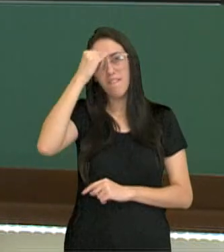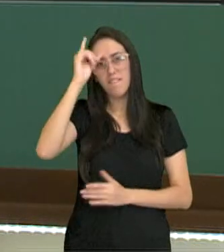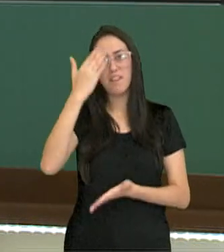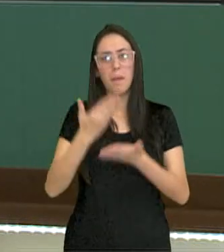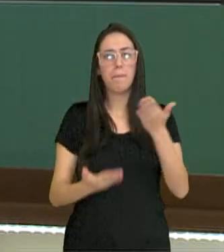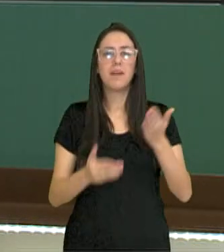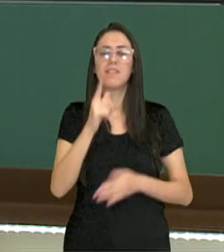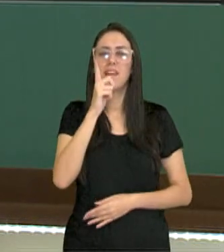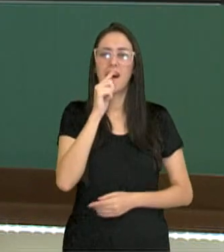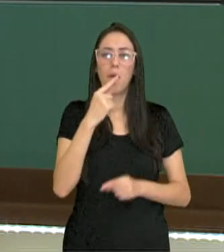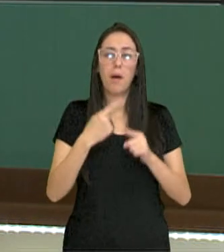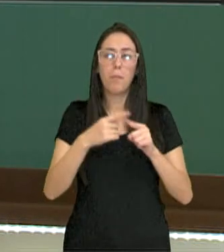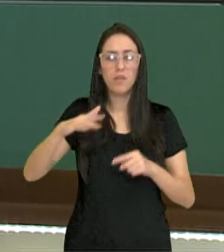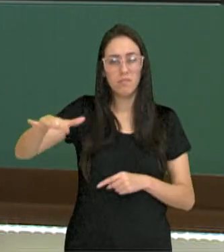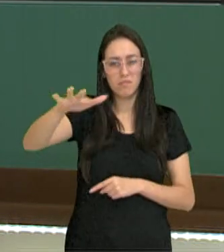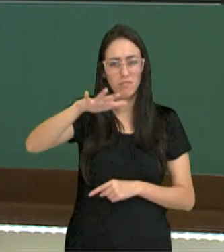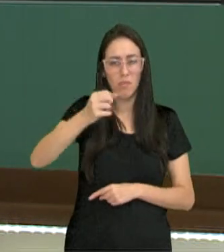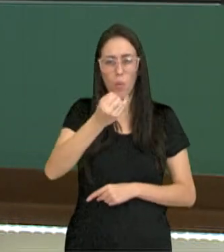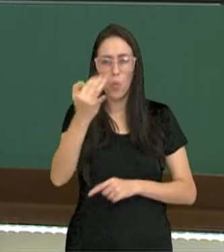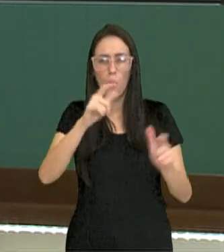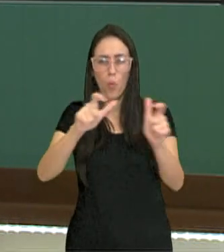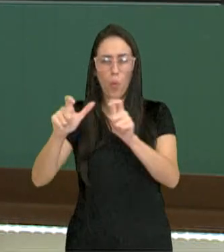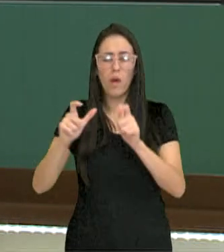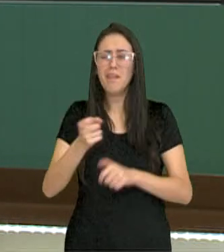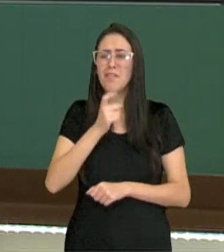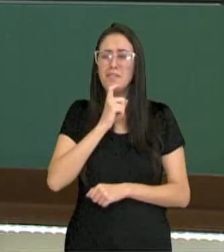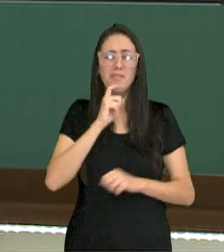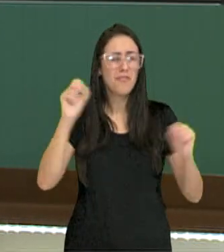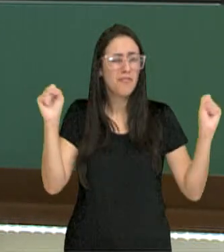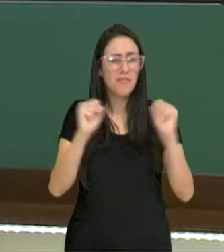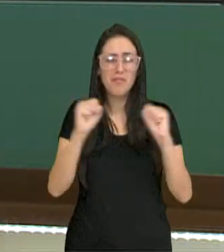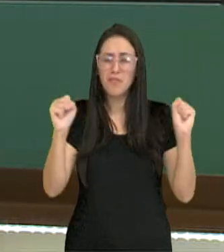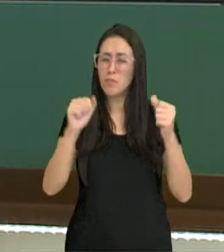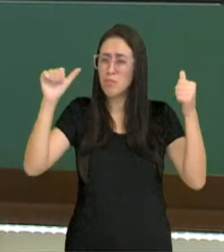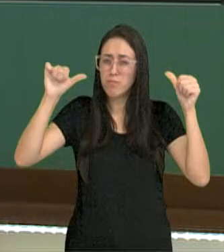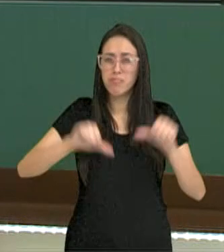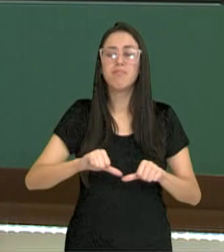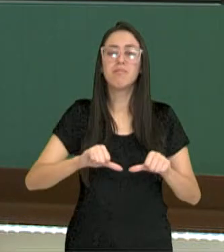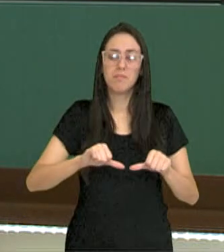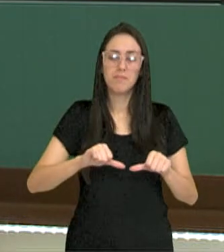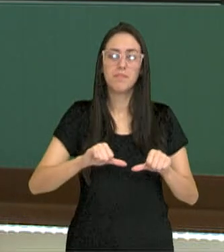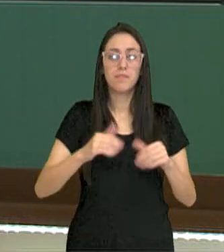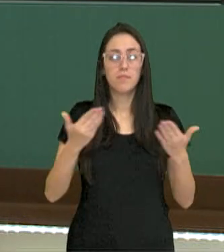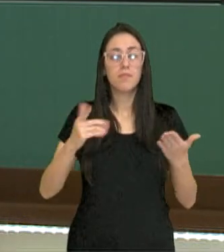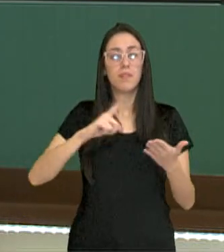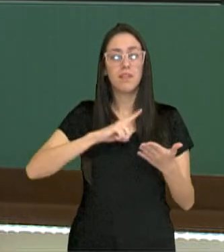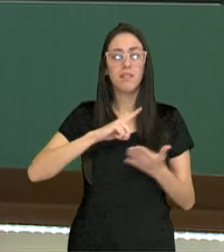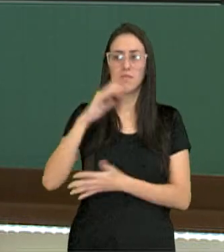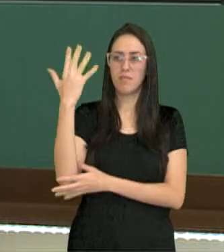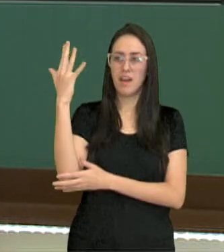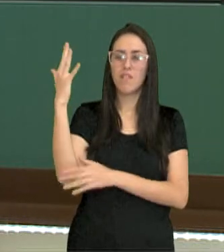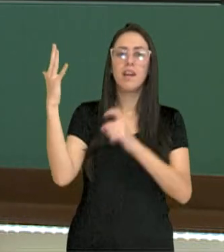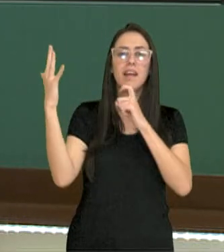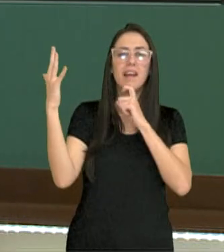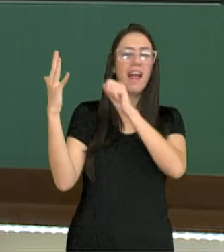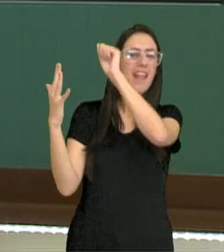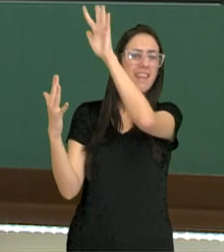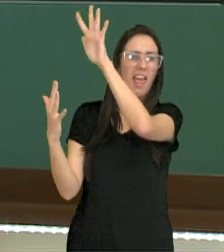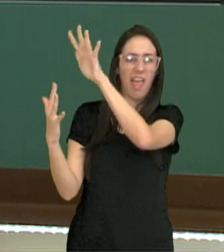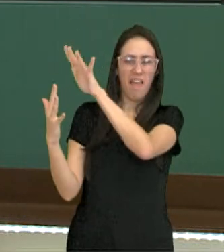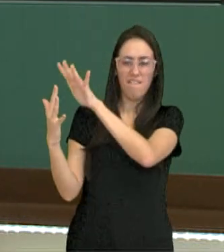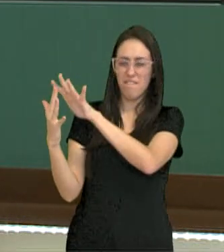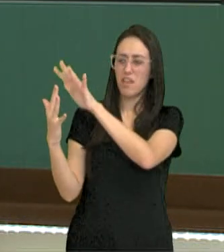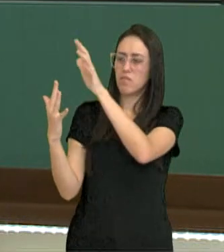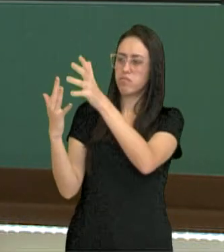locais onde o inverno é rigoroso. Reduz o acúmulo da neve sobre a superfície, né, dessa folha, a superfície